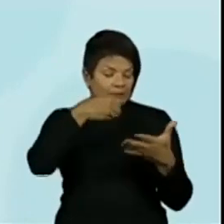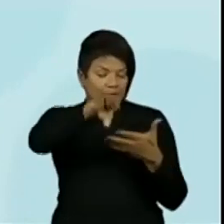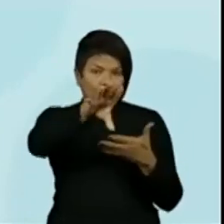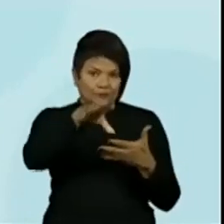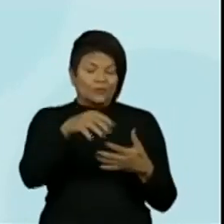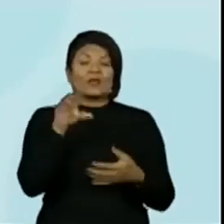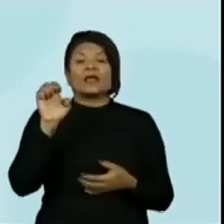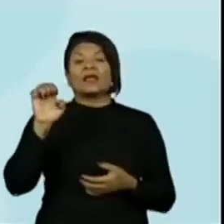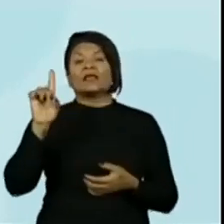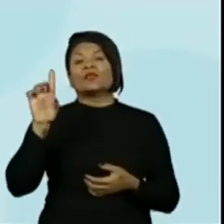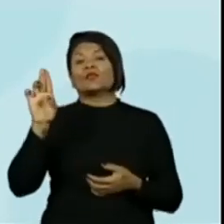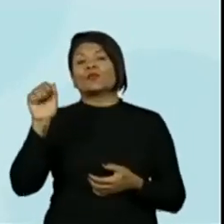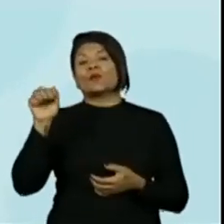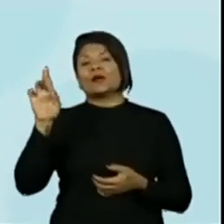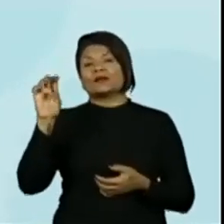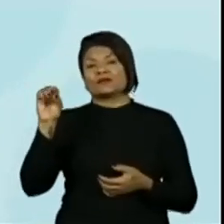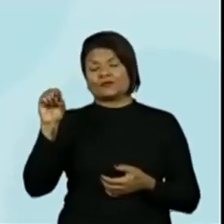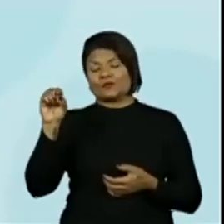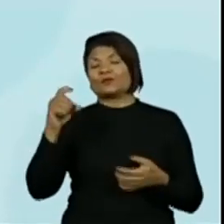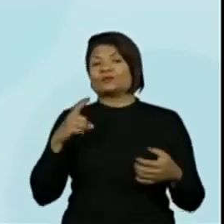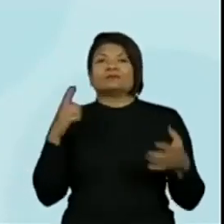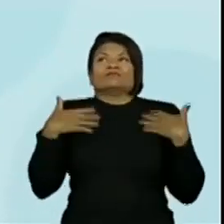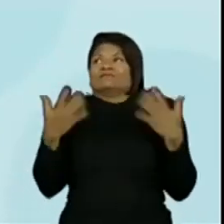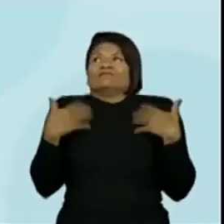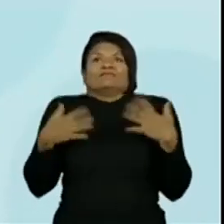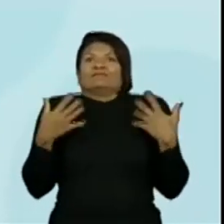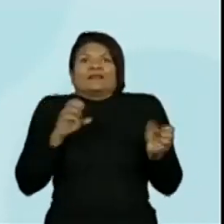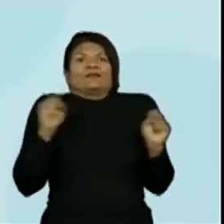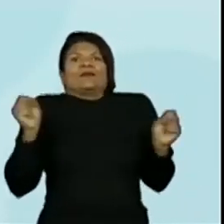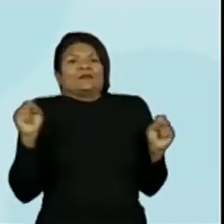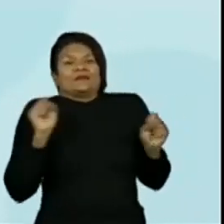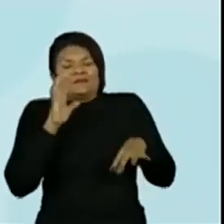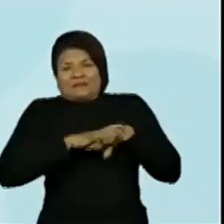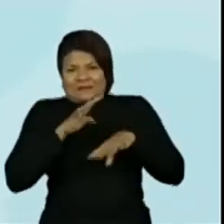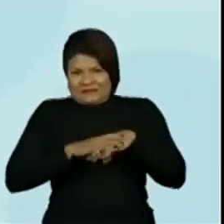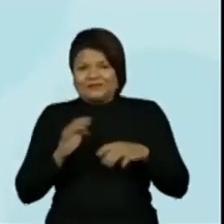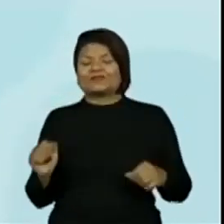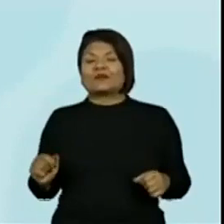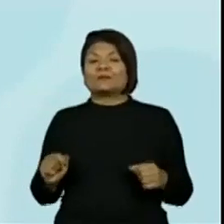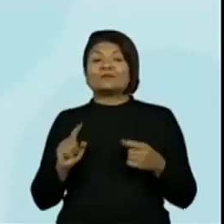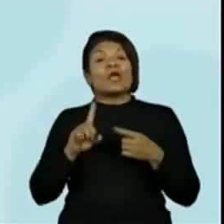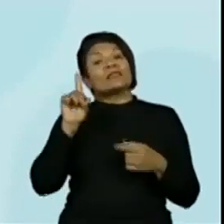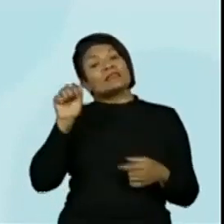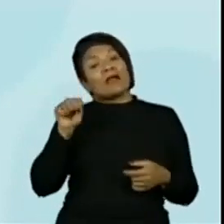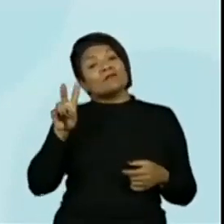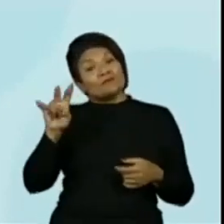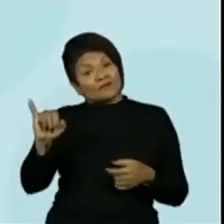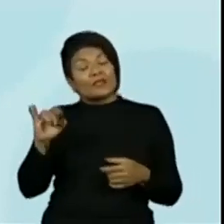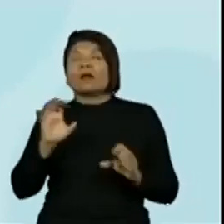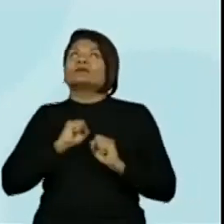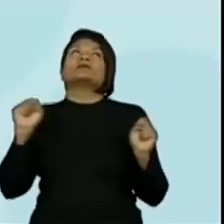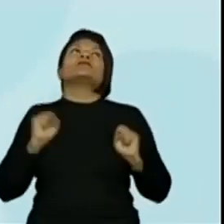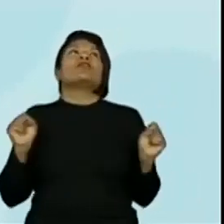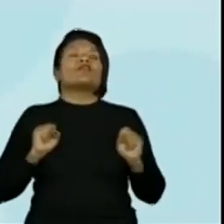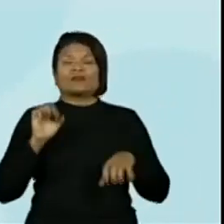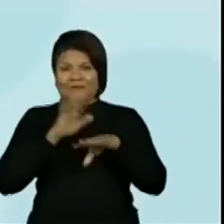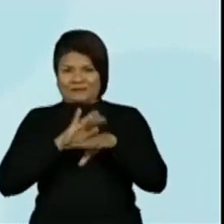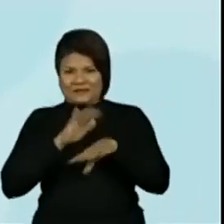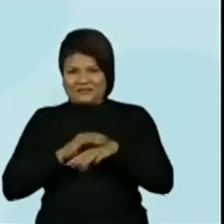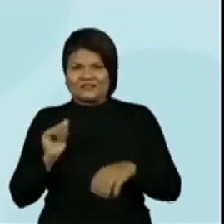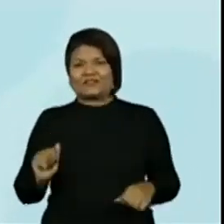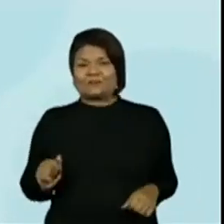recadinhos aqui. Olha, o Eduardo está muito empolgado, pois ele adora matemática. O Davi também adora